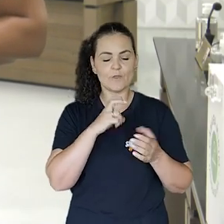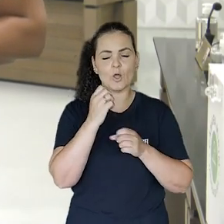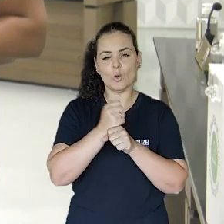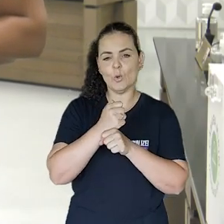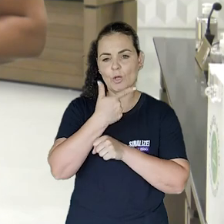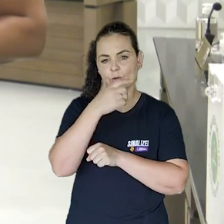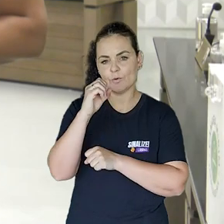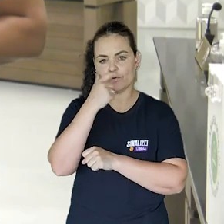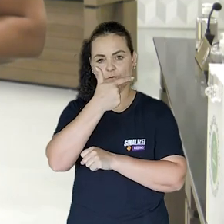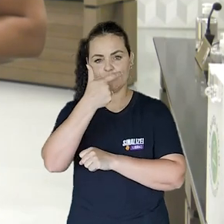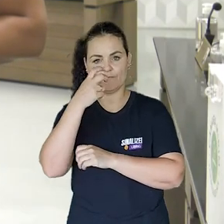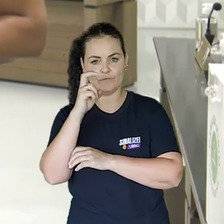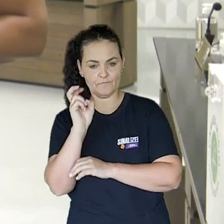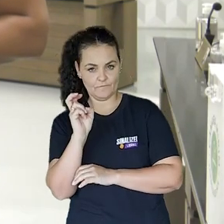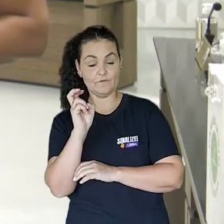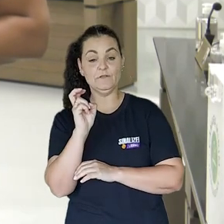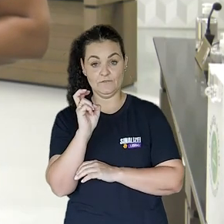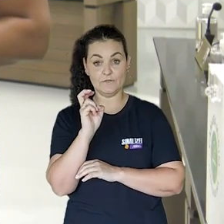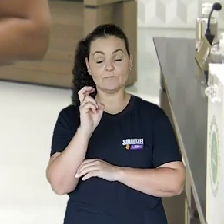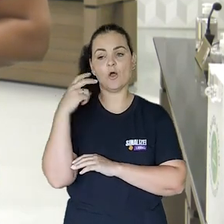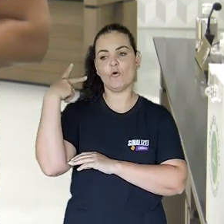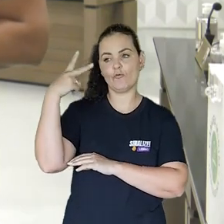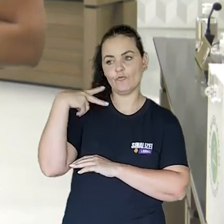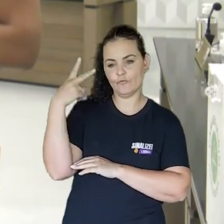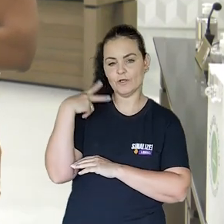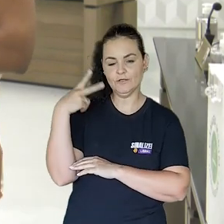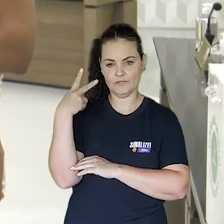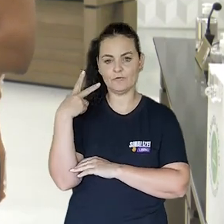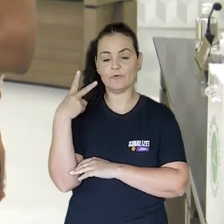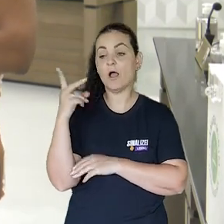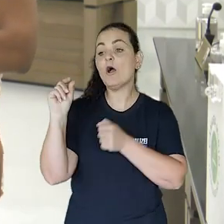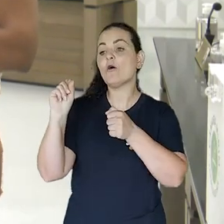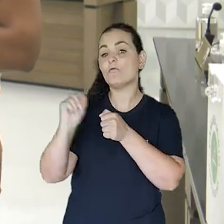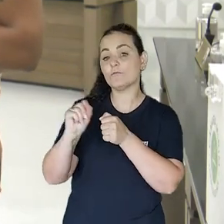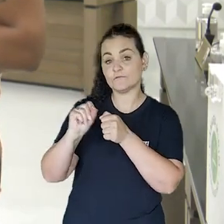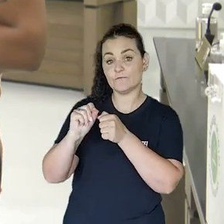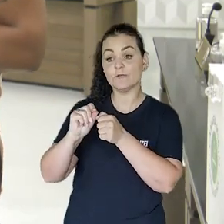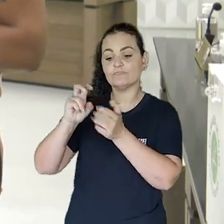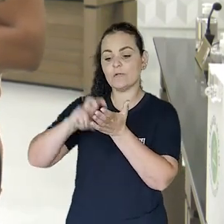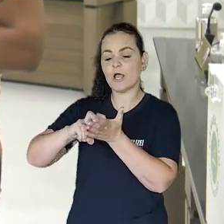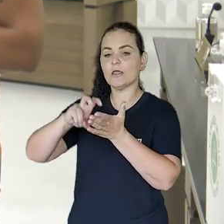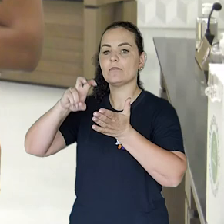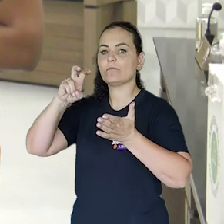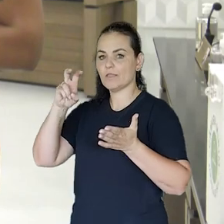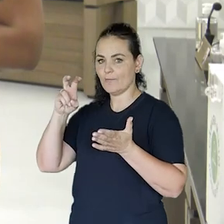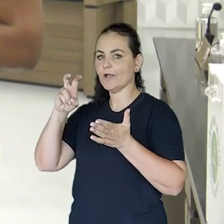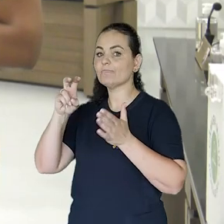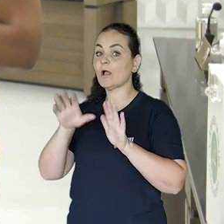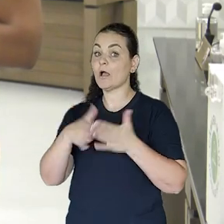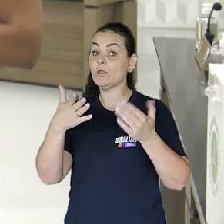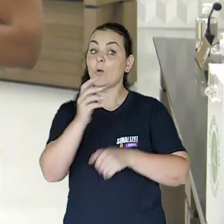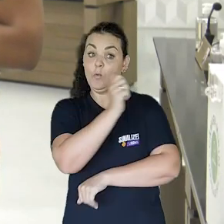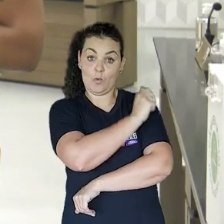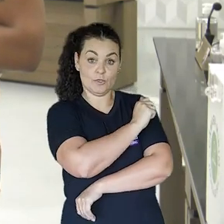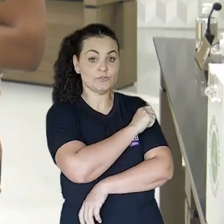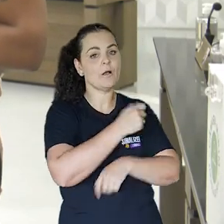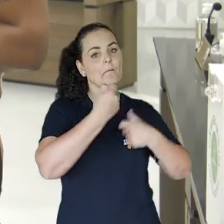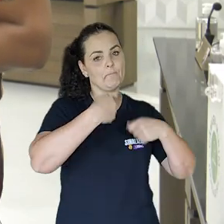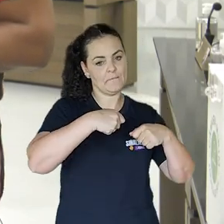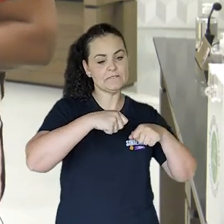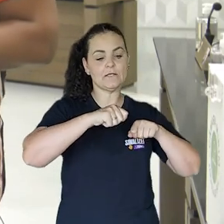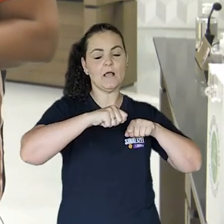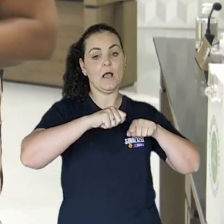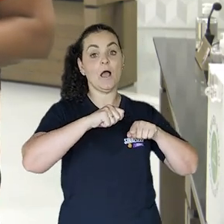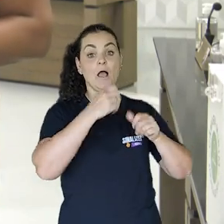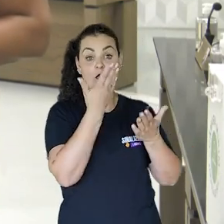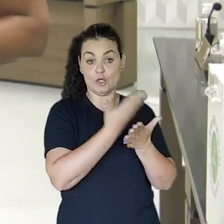as atividades do vereador Mirim serão no período da manhã. Então, os alunos devem estudar no período da tarde. E